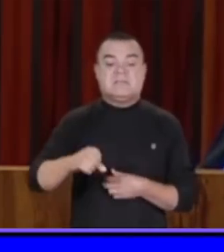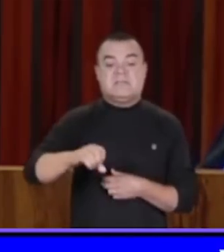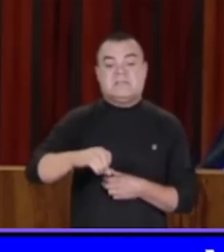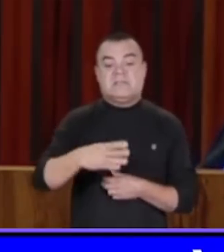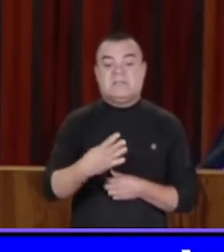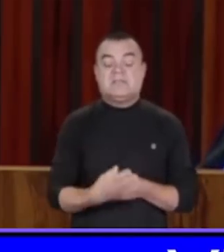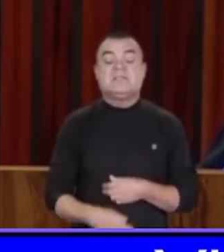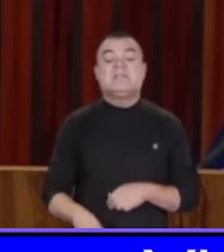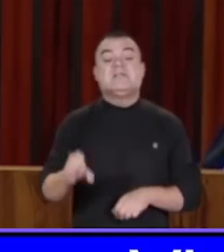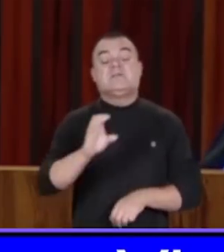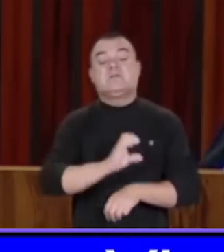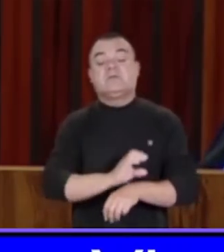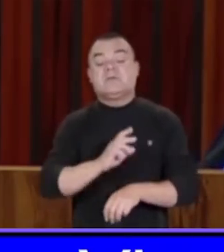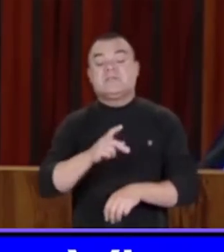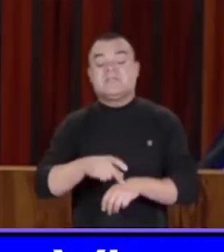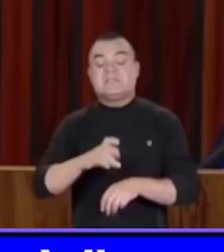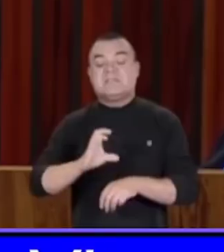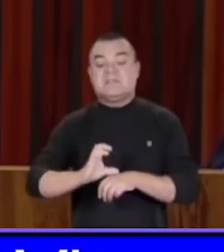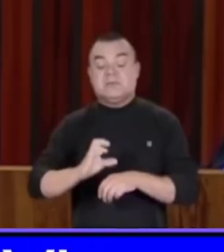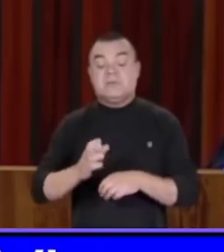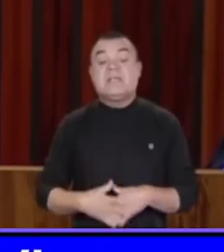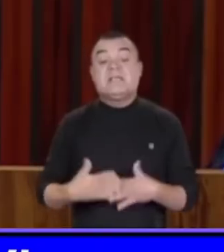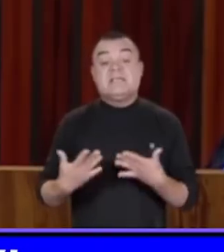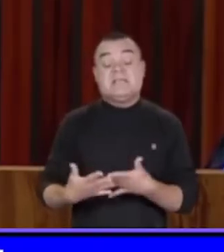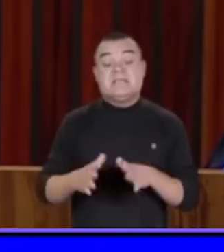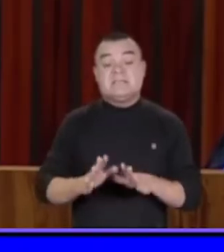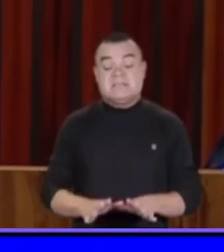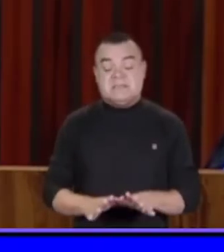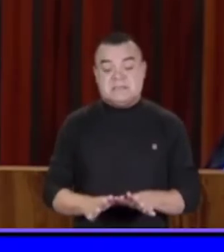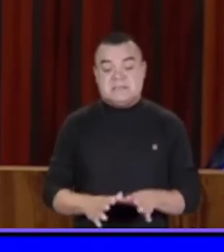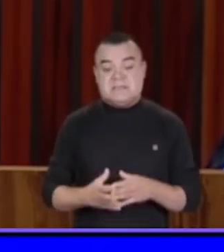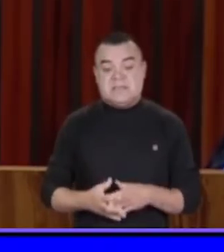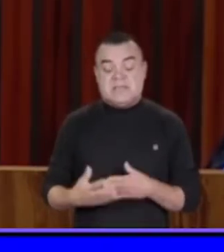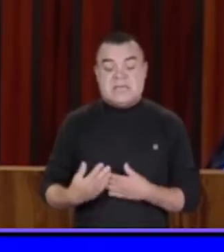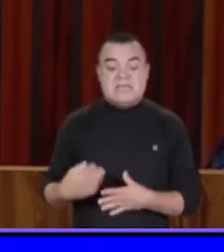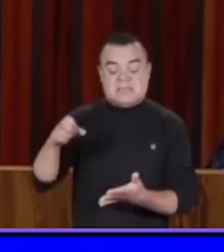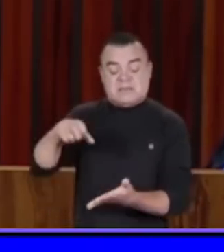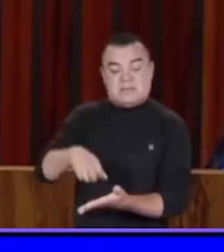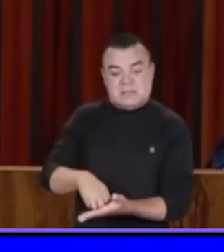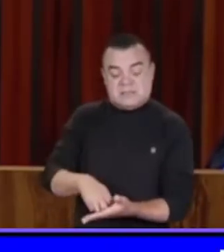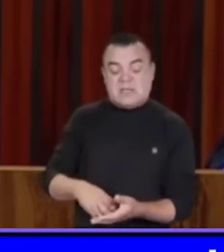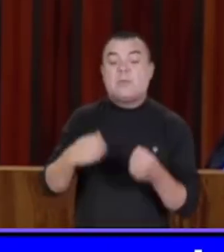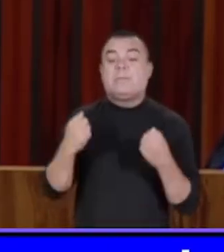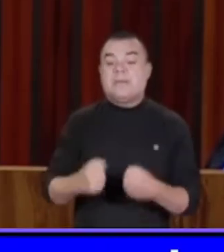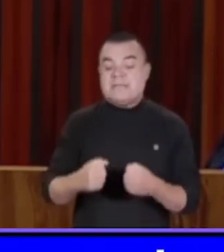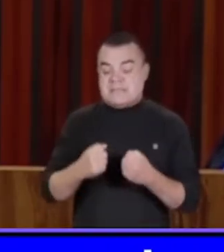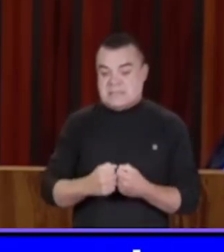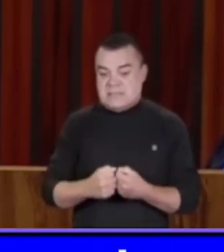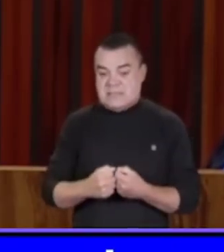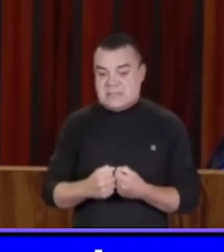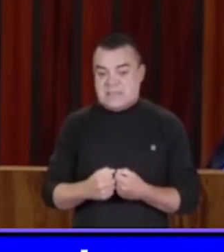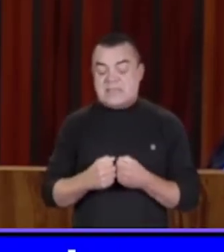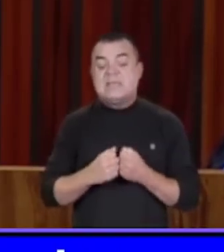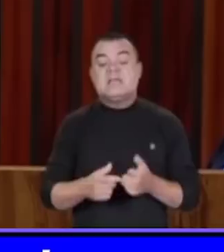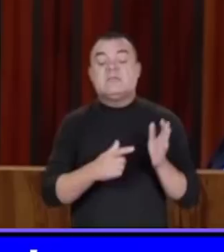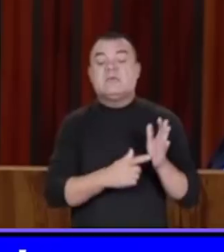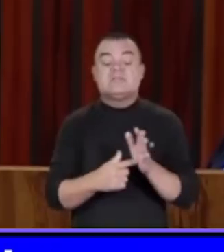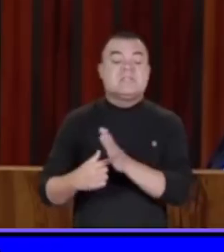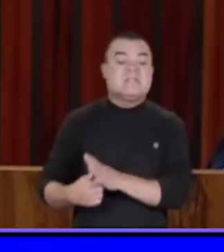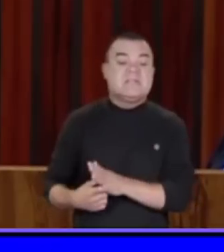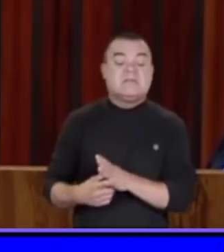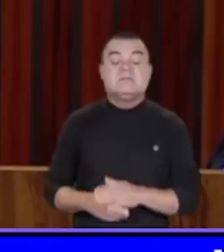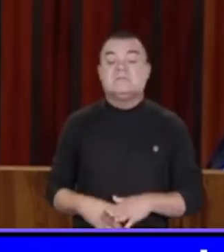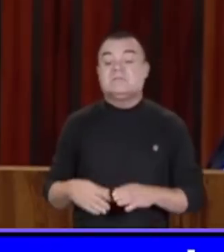Civil. Isso é assim, tendo em vista que a sentença deve refletir o estado da lide